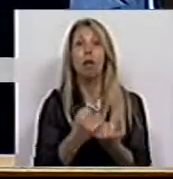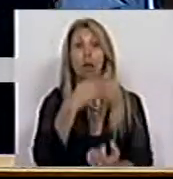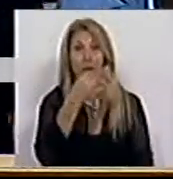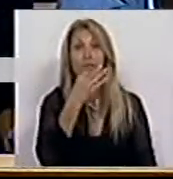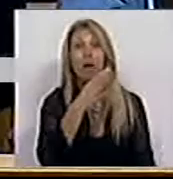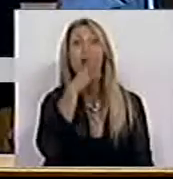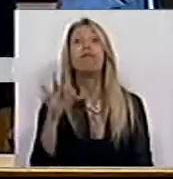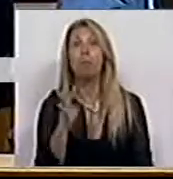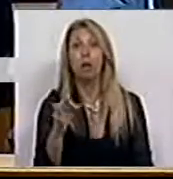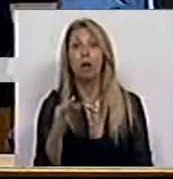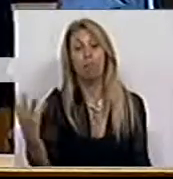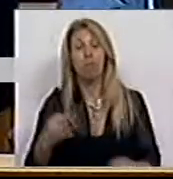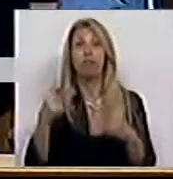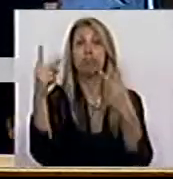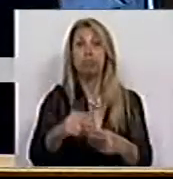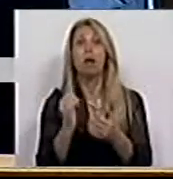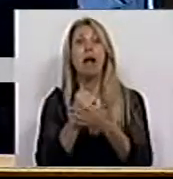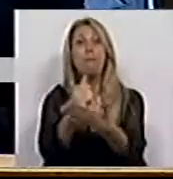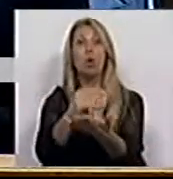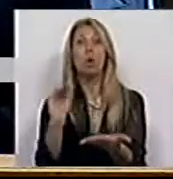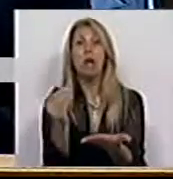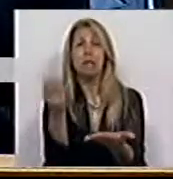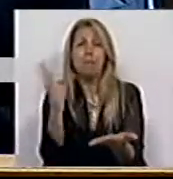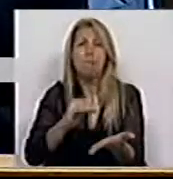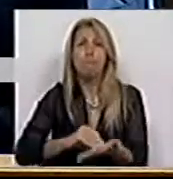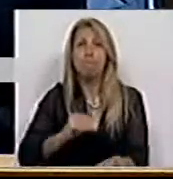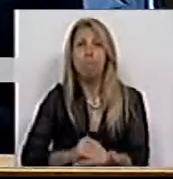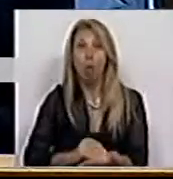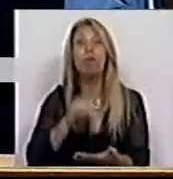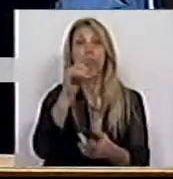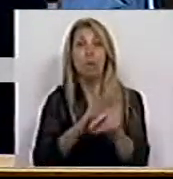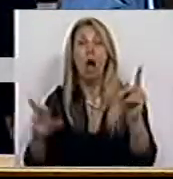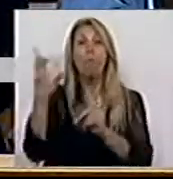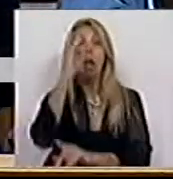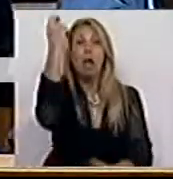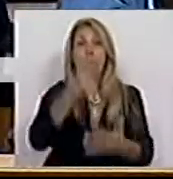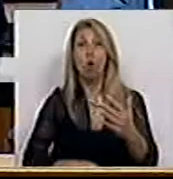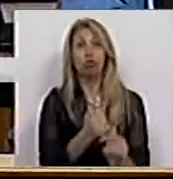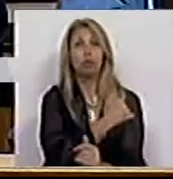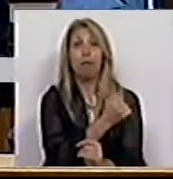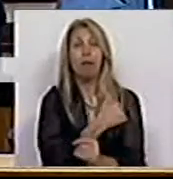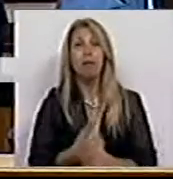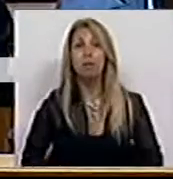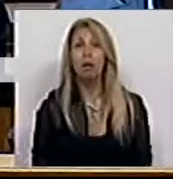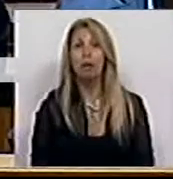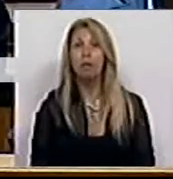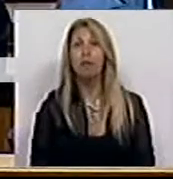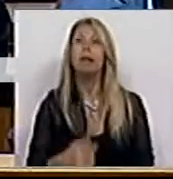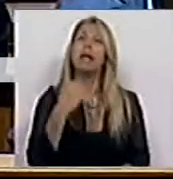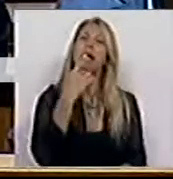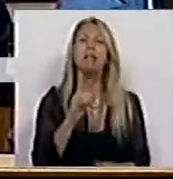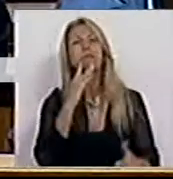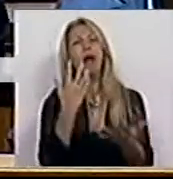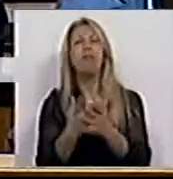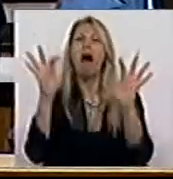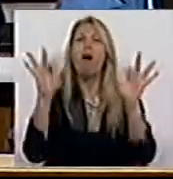mas não só cortou o apoio às crianças mais pobres, como aumenta os impostos sobre a habitação. E diz que põe fim à